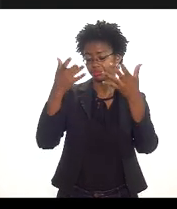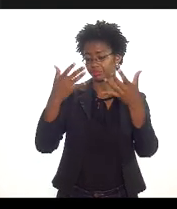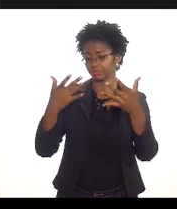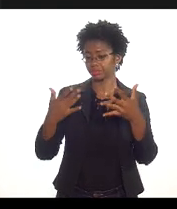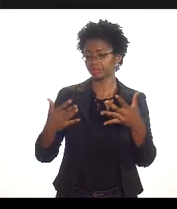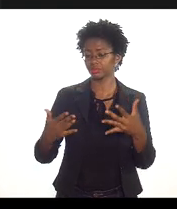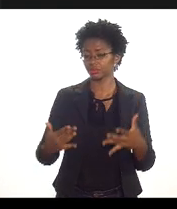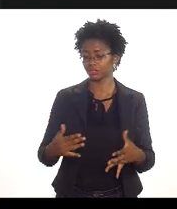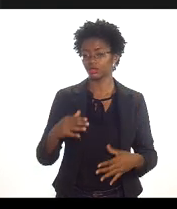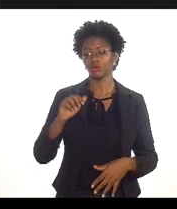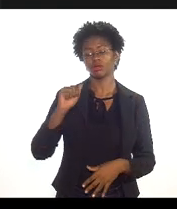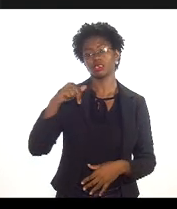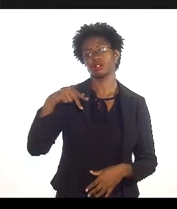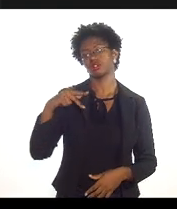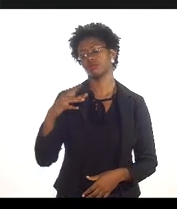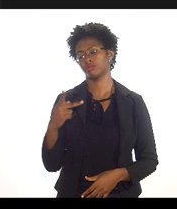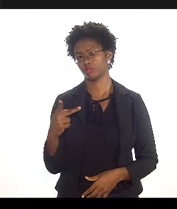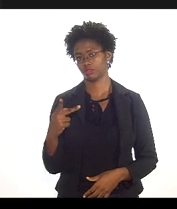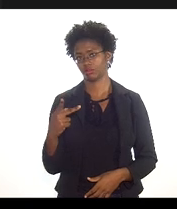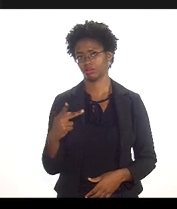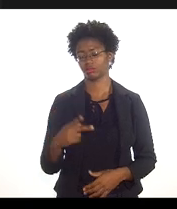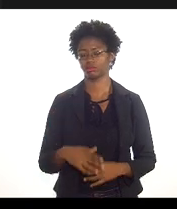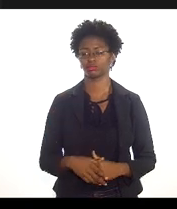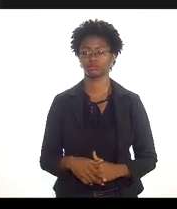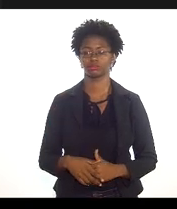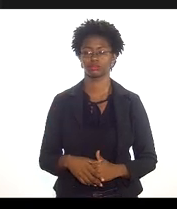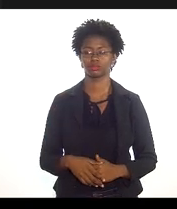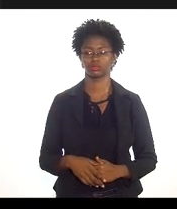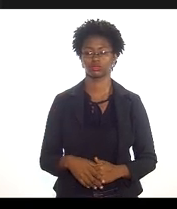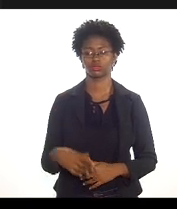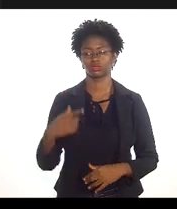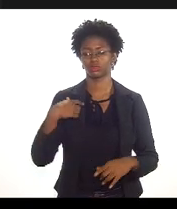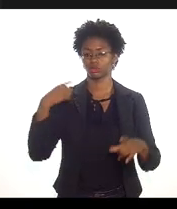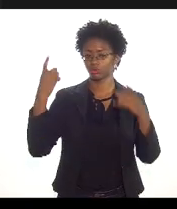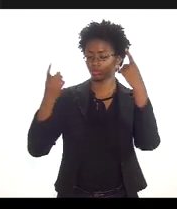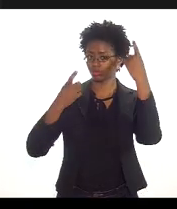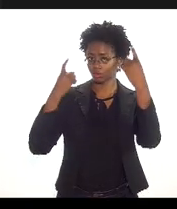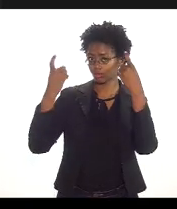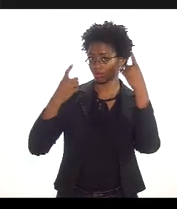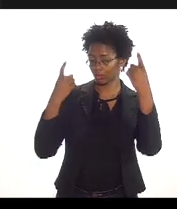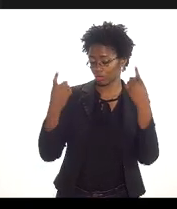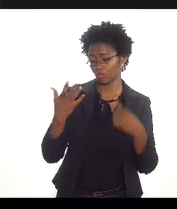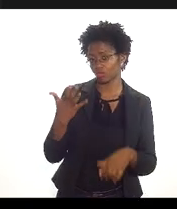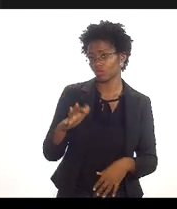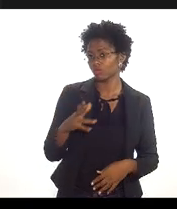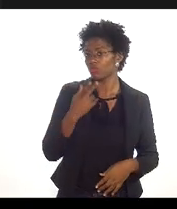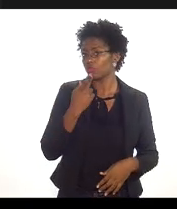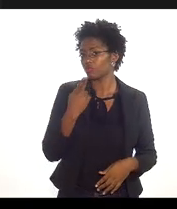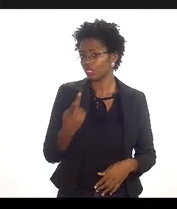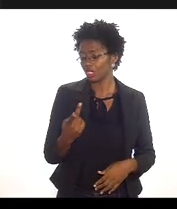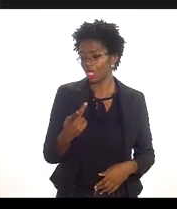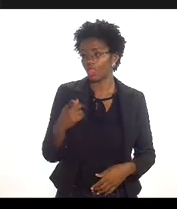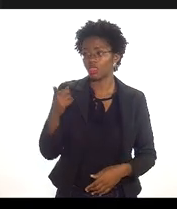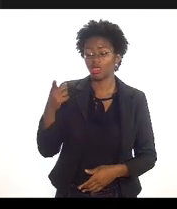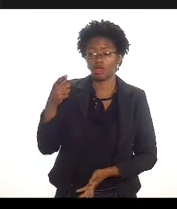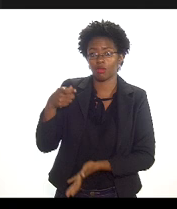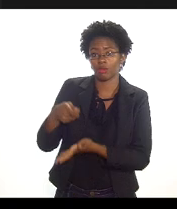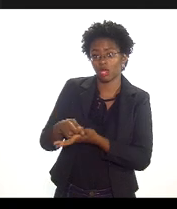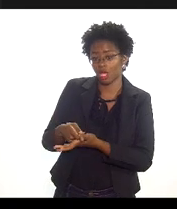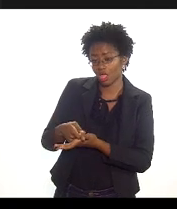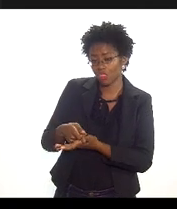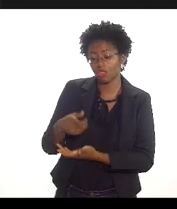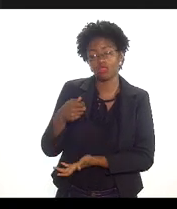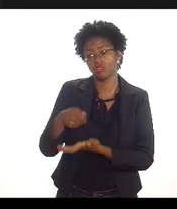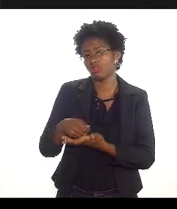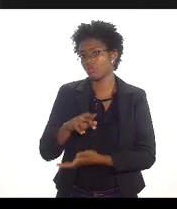explicitado pela ANP, tá certo? Eu me preocupei aqui em não dizer o que deve e o que não